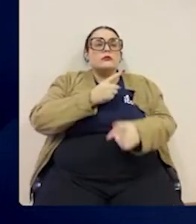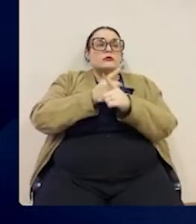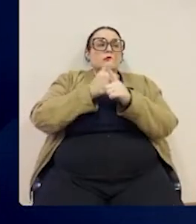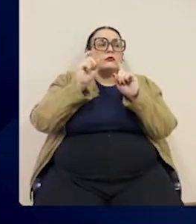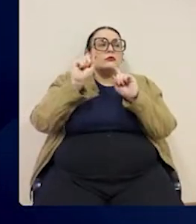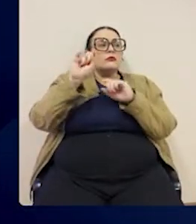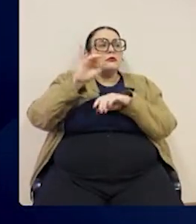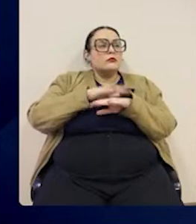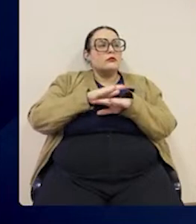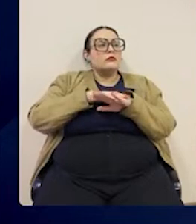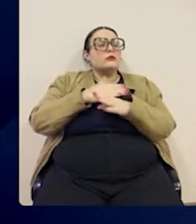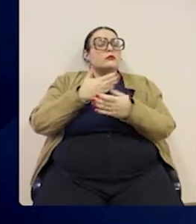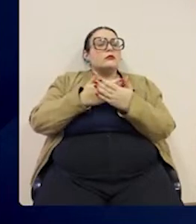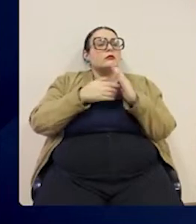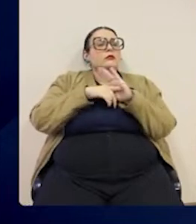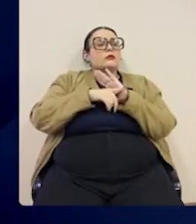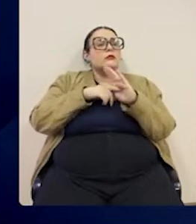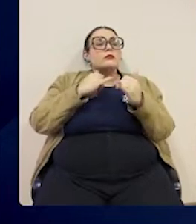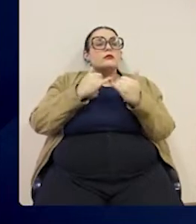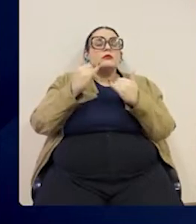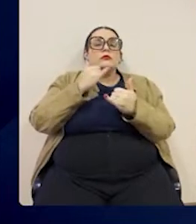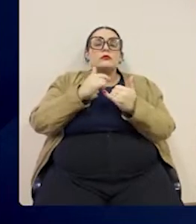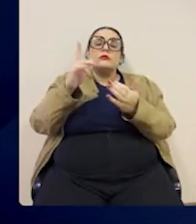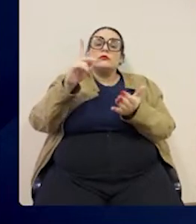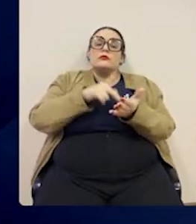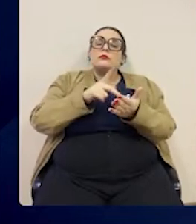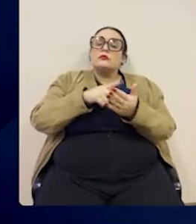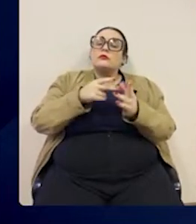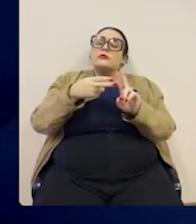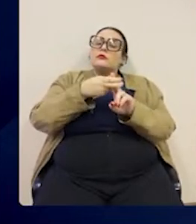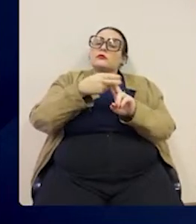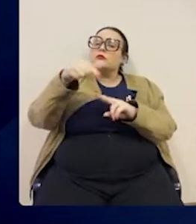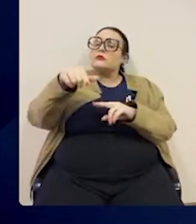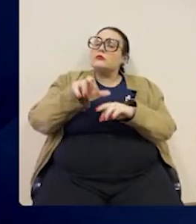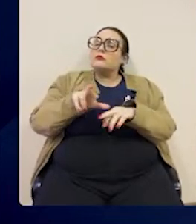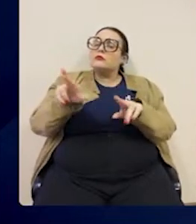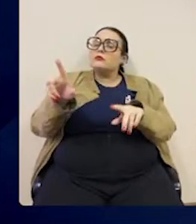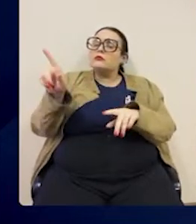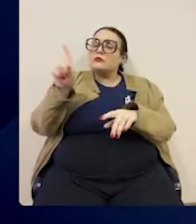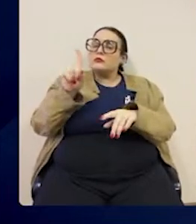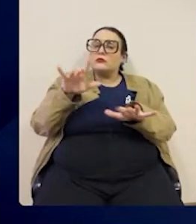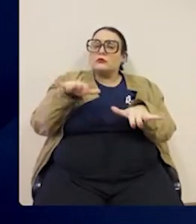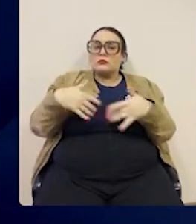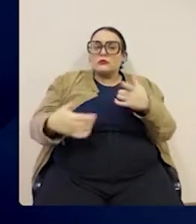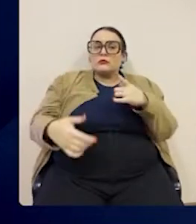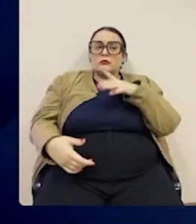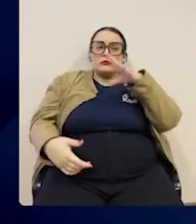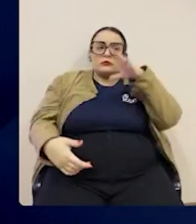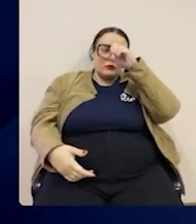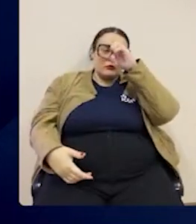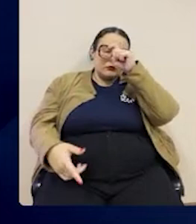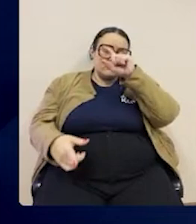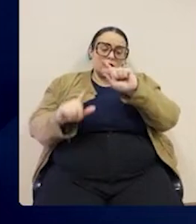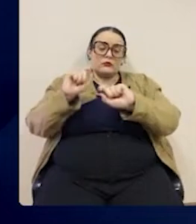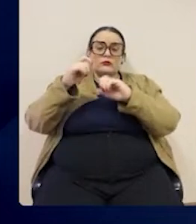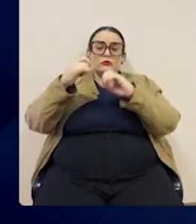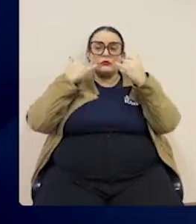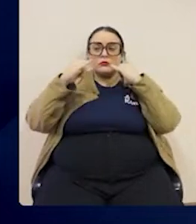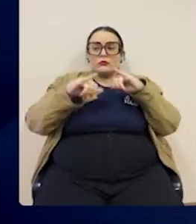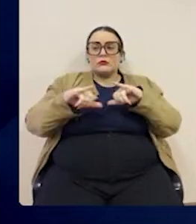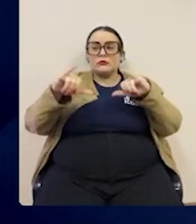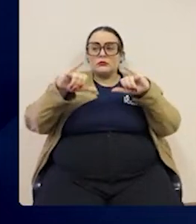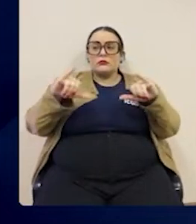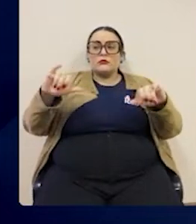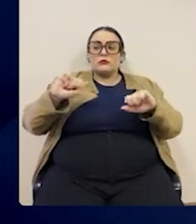estudo similar para a realidade do SUS aqui não fosse diferente. E aí o que fica de lição é isso, né? A mensagem dele é clara,